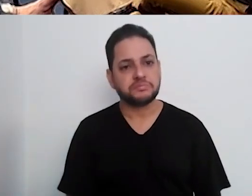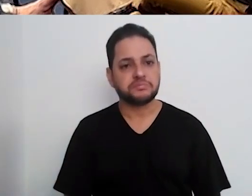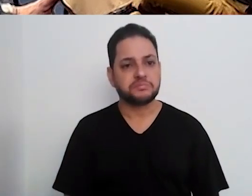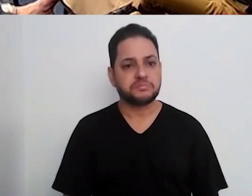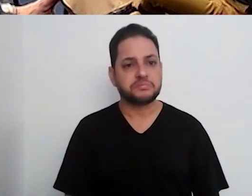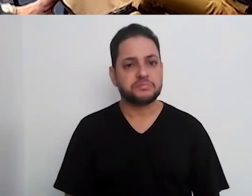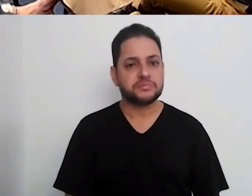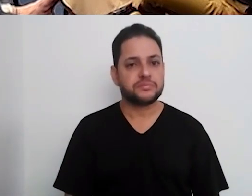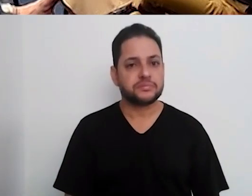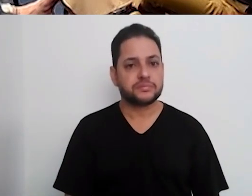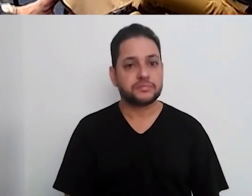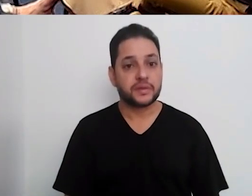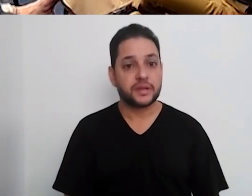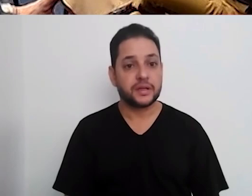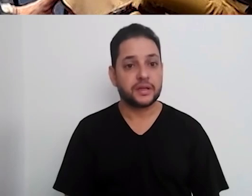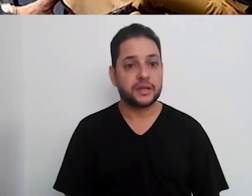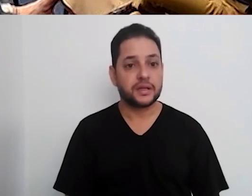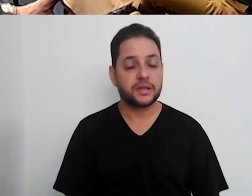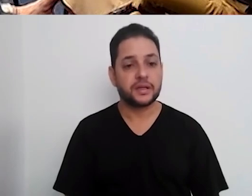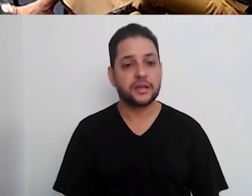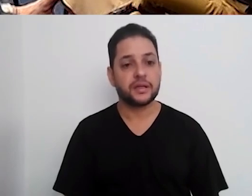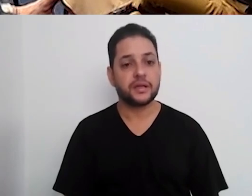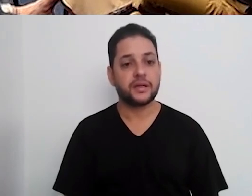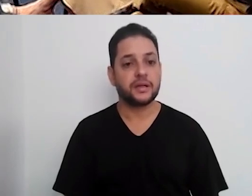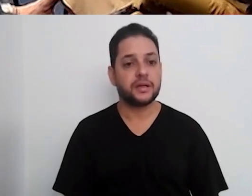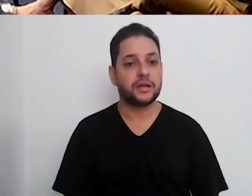o Belton tinha